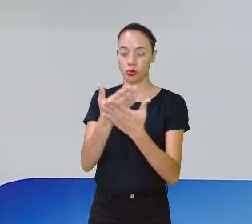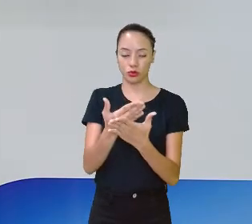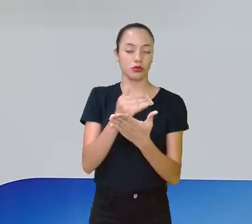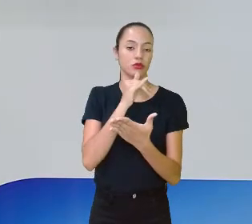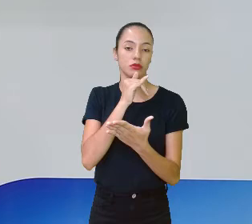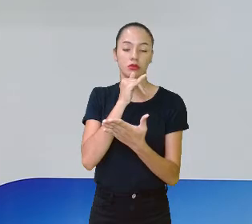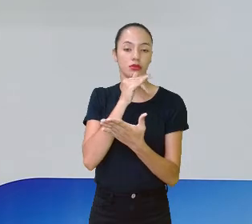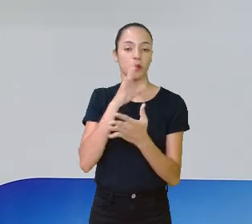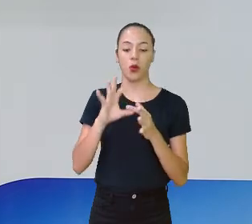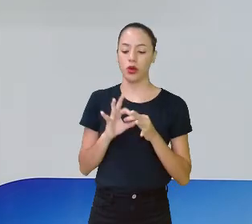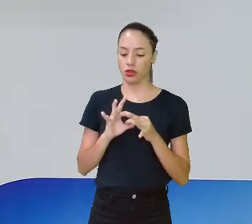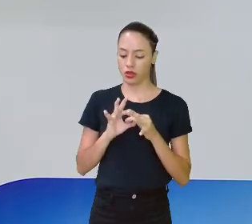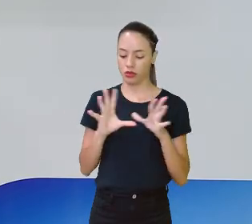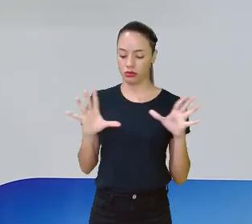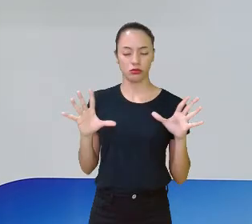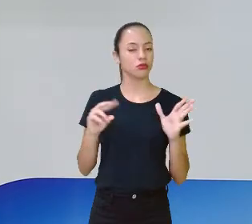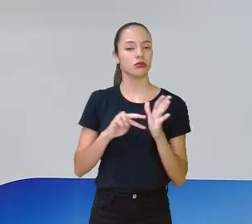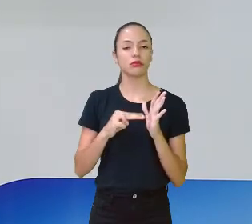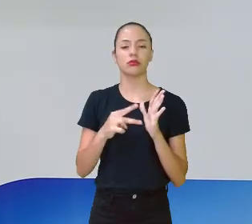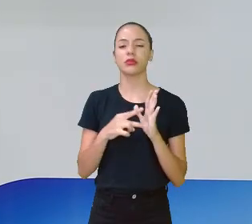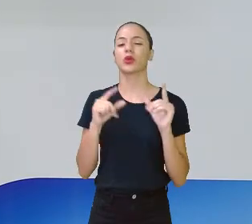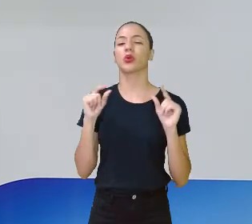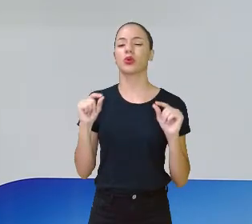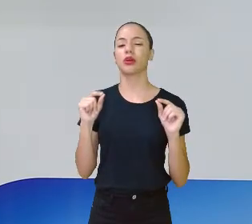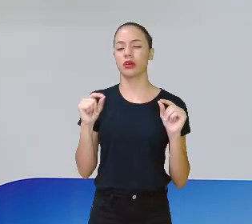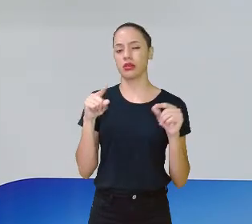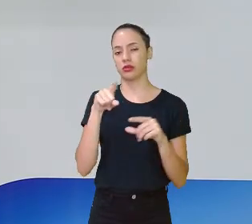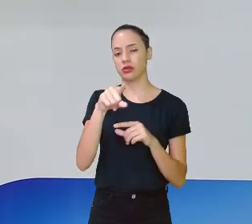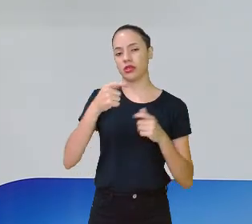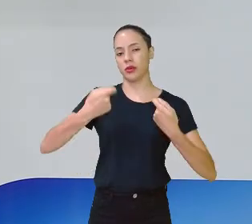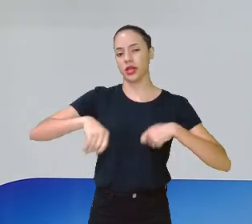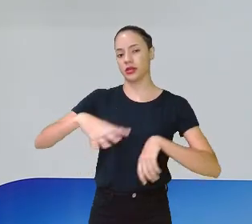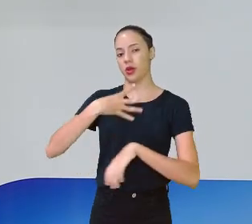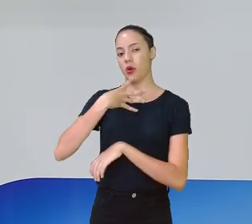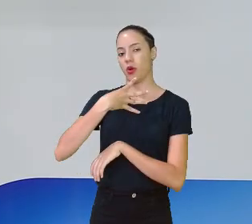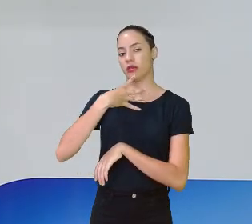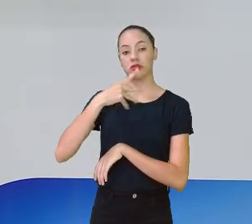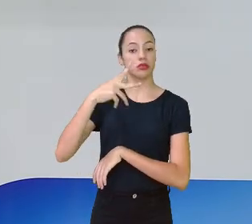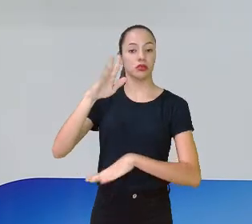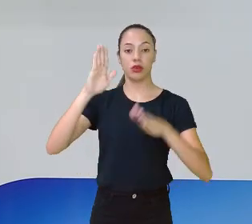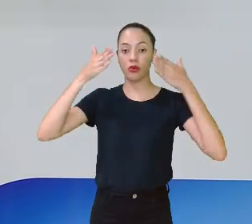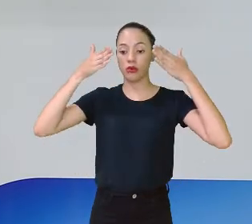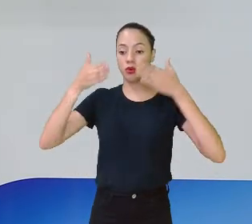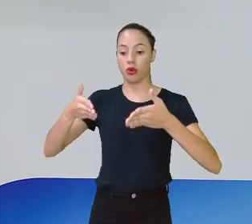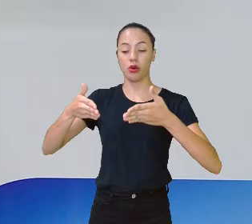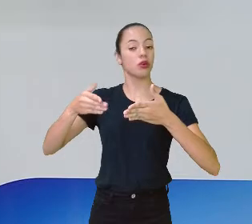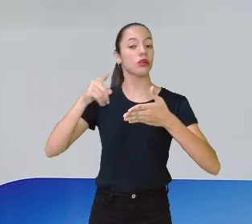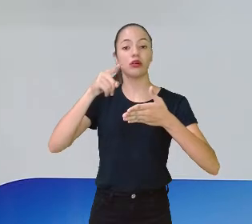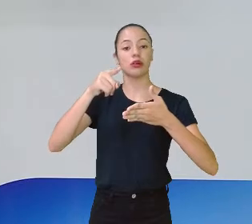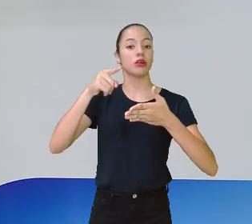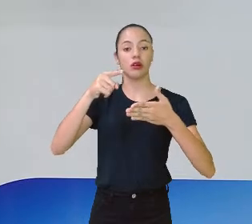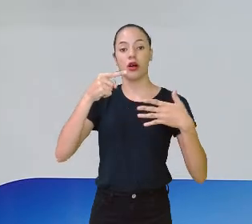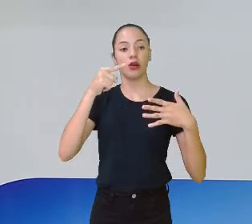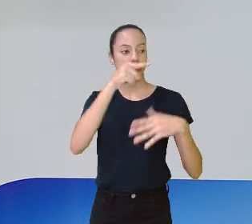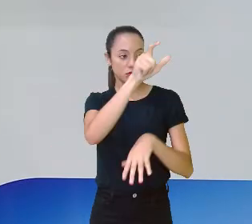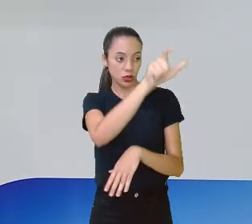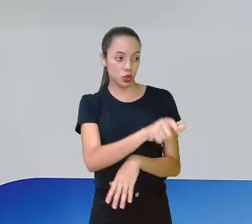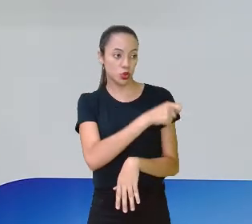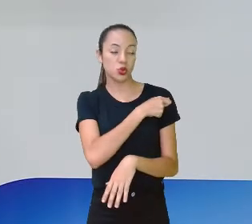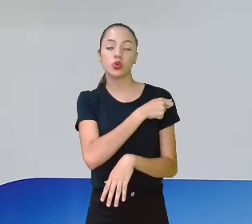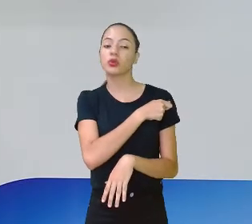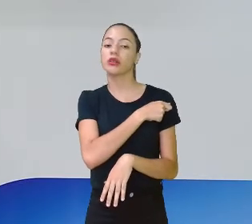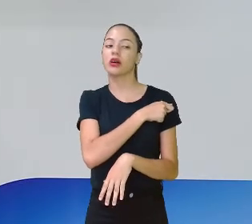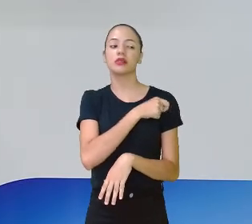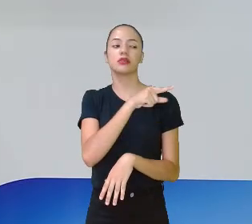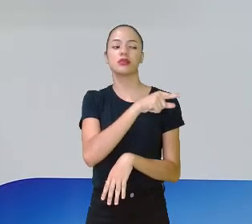da disponibilidade, é que você precisa conhecer o foco. O que é que você precisa considerar nesse estudante para